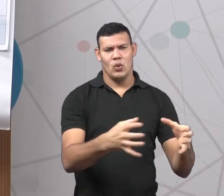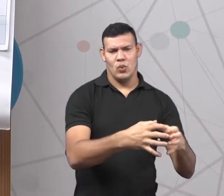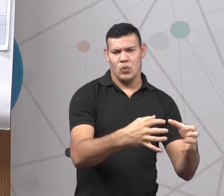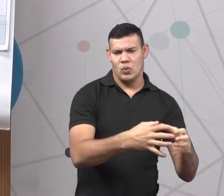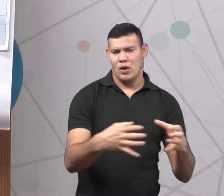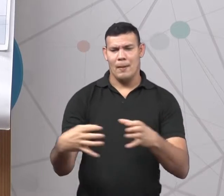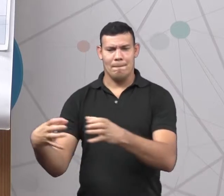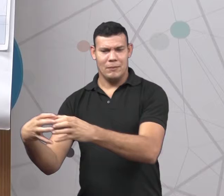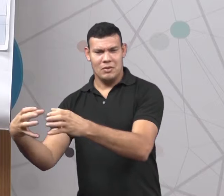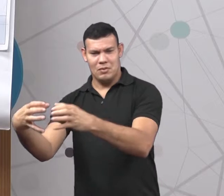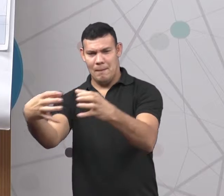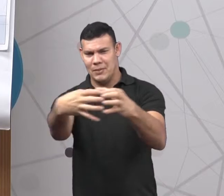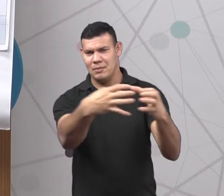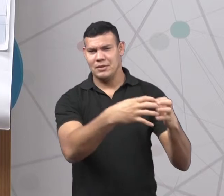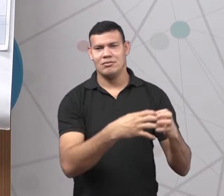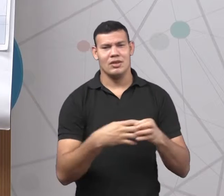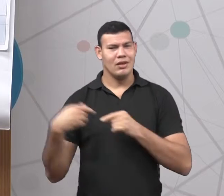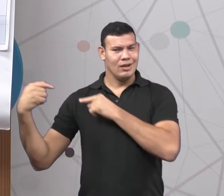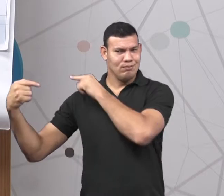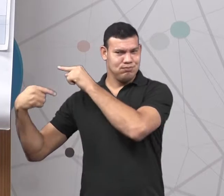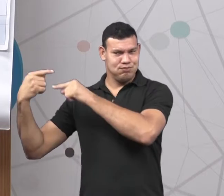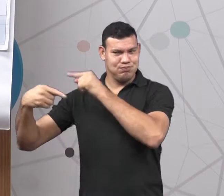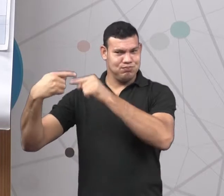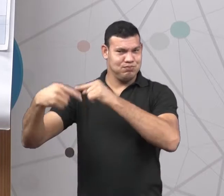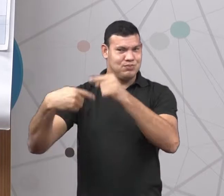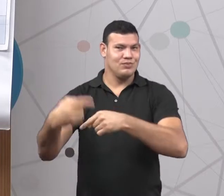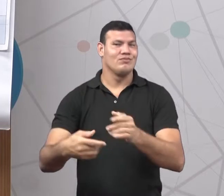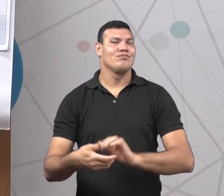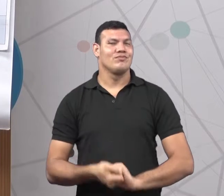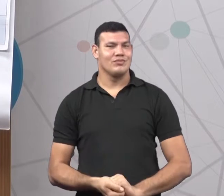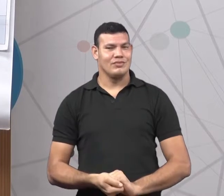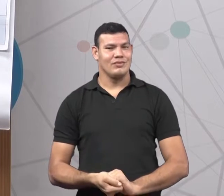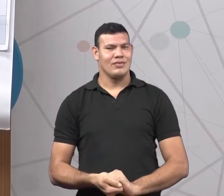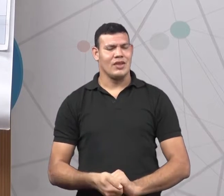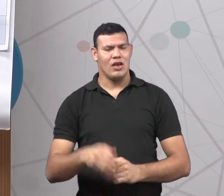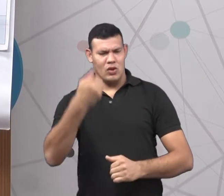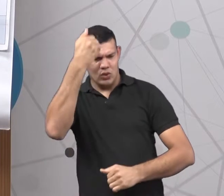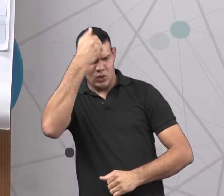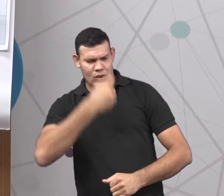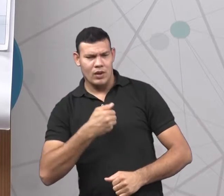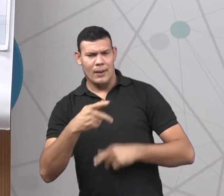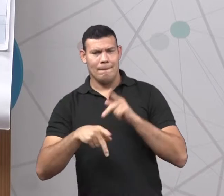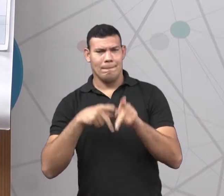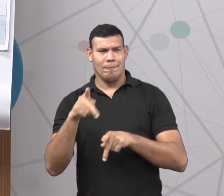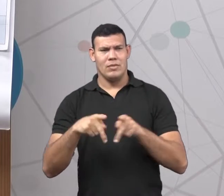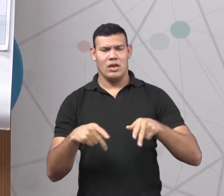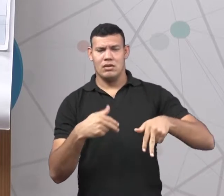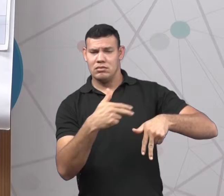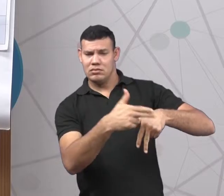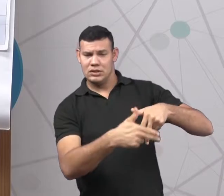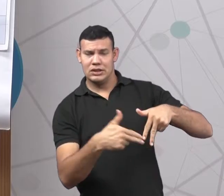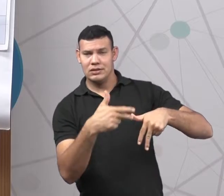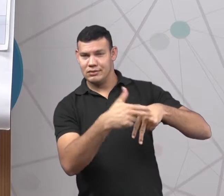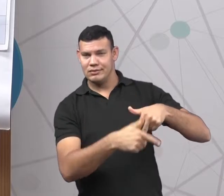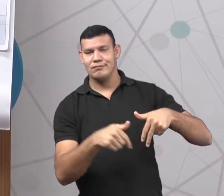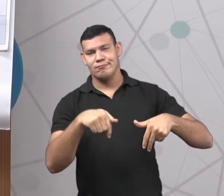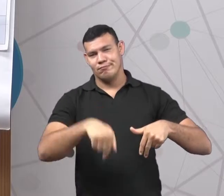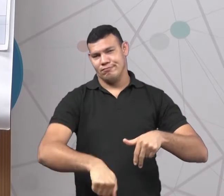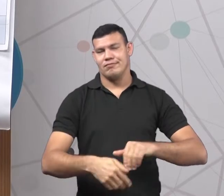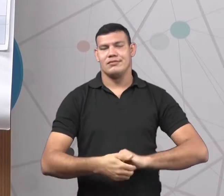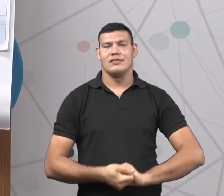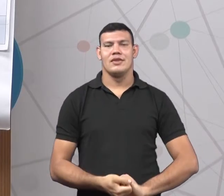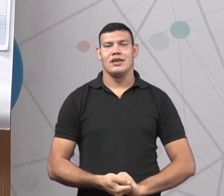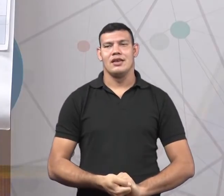comunidade e eles, seus descendentes, formaram o que e quem somos hoje, certo? Vamos ver mais na telinha?